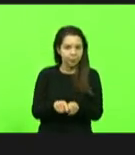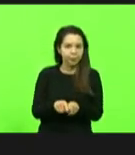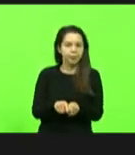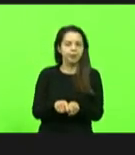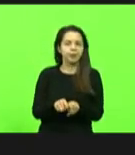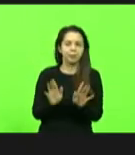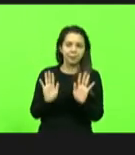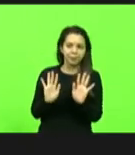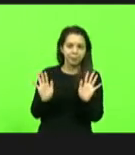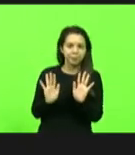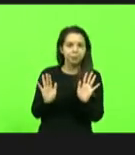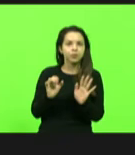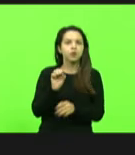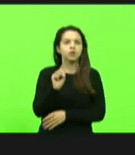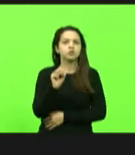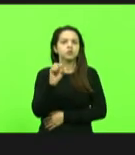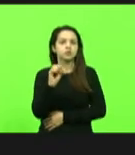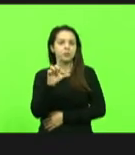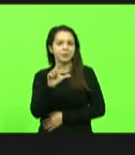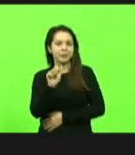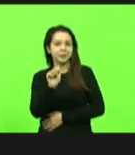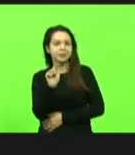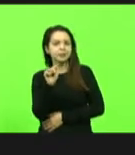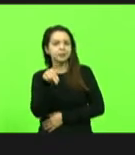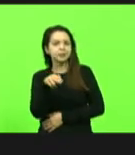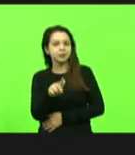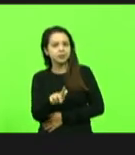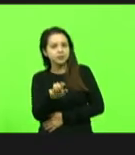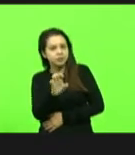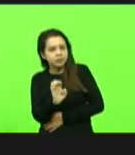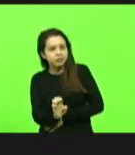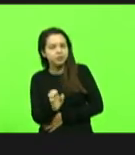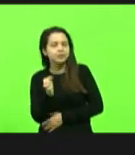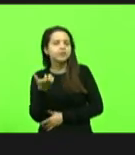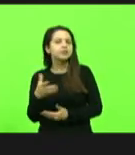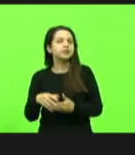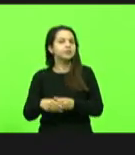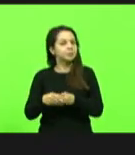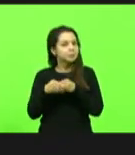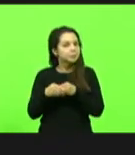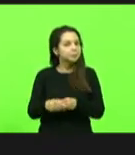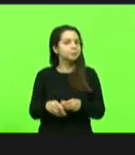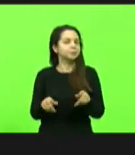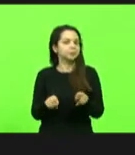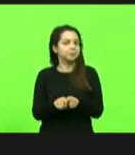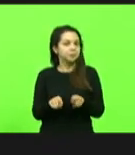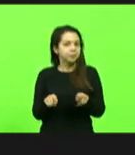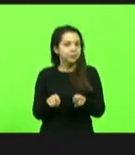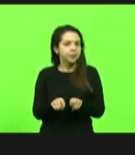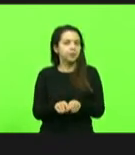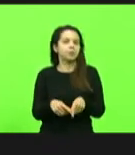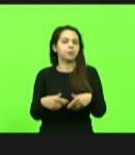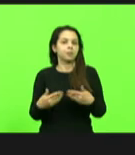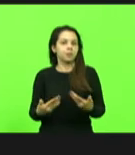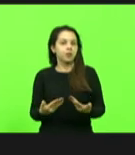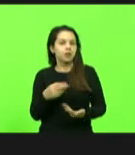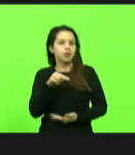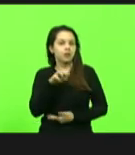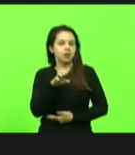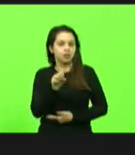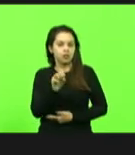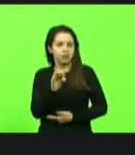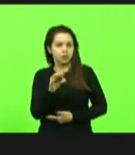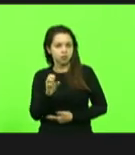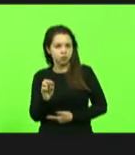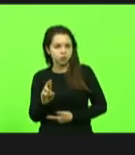grande parceira de muitos anos de luta, e cumprimentando ela, cumprimento o senhor Nestor e todos os usuários que